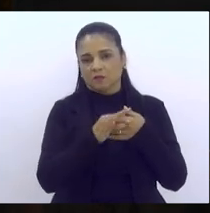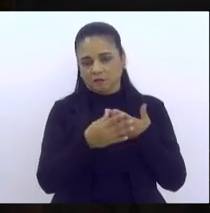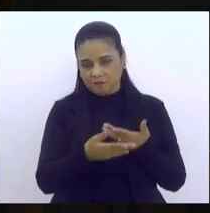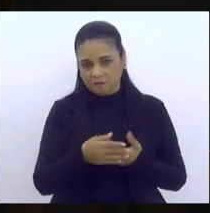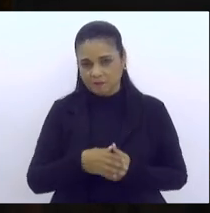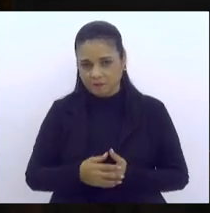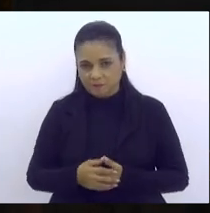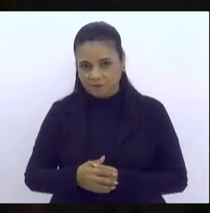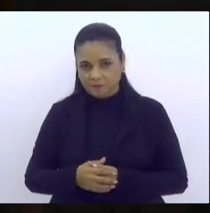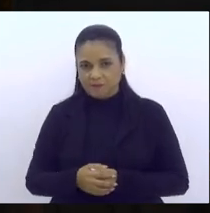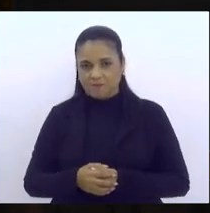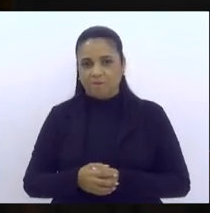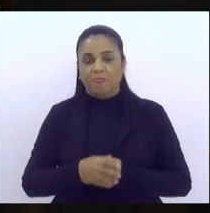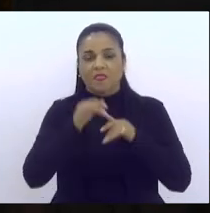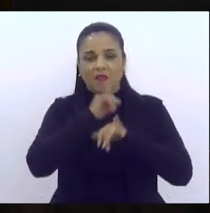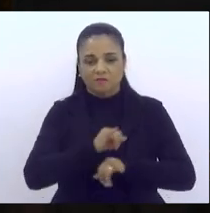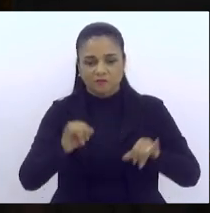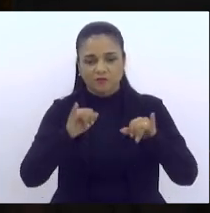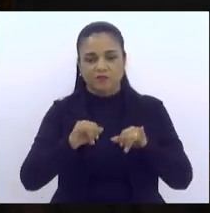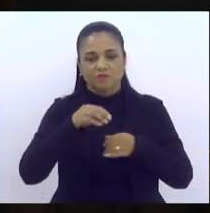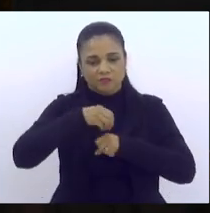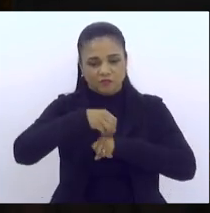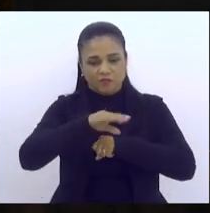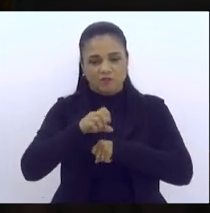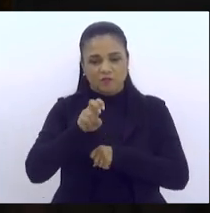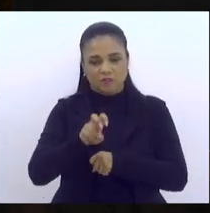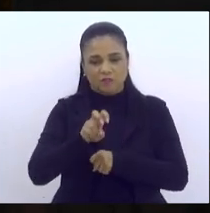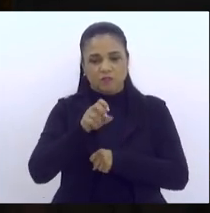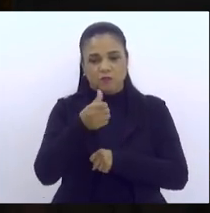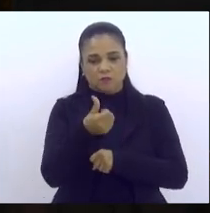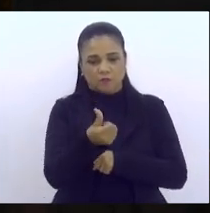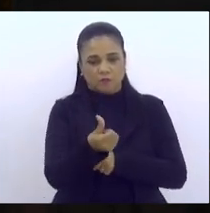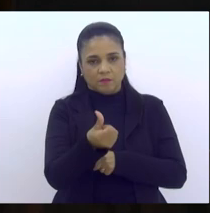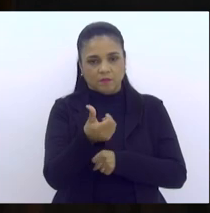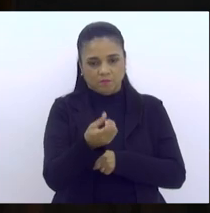técnicas. Anuncio indicação legislativa número